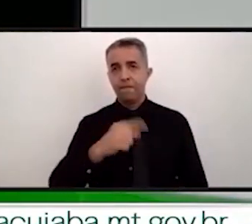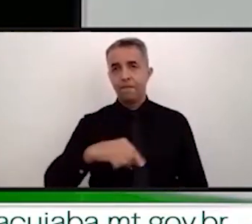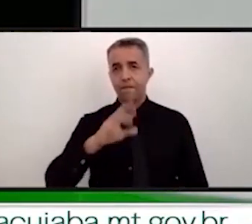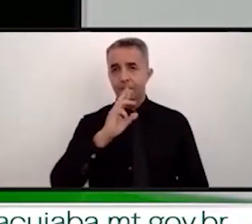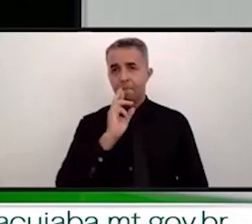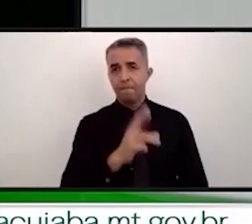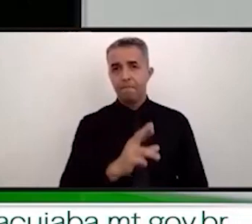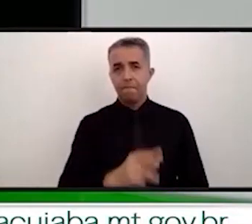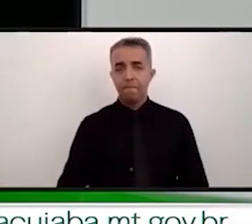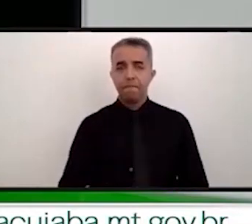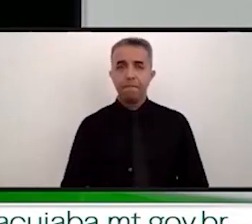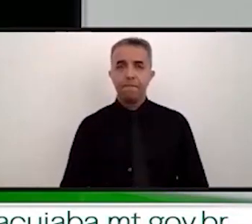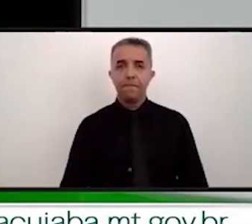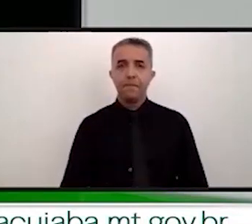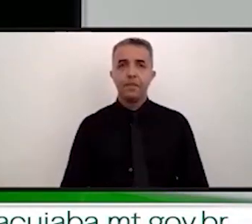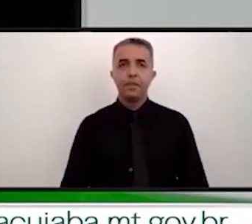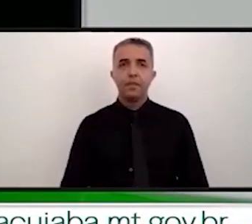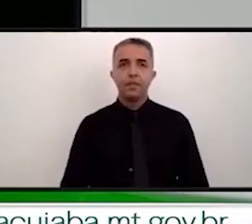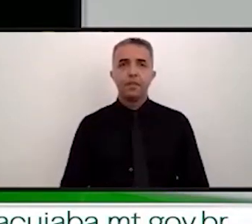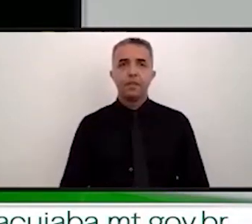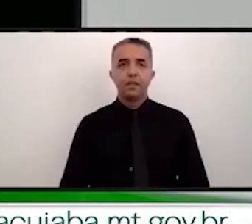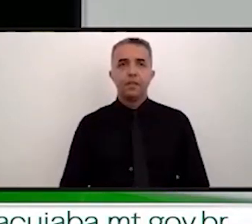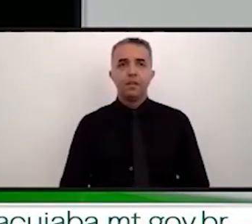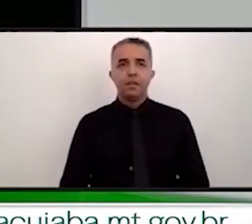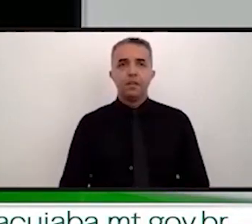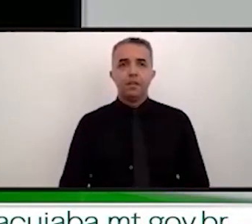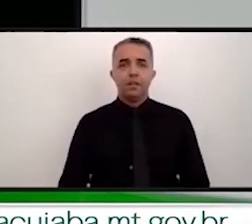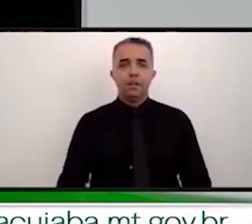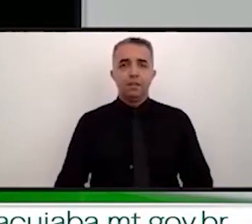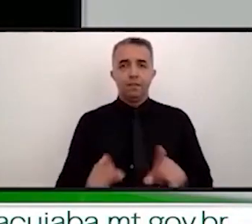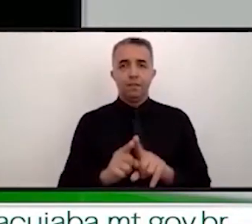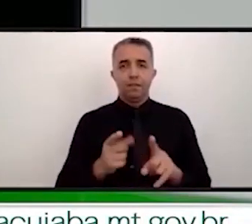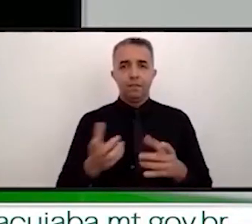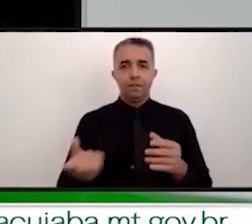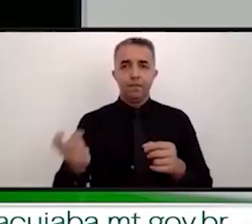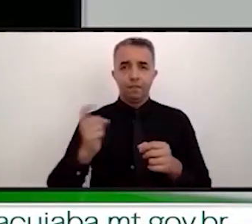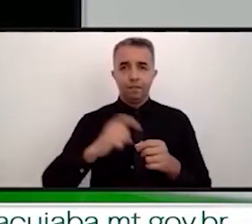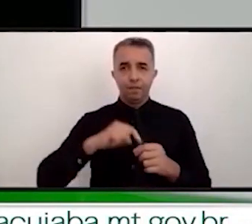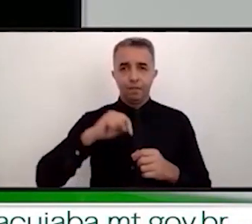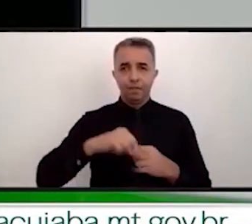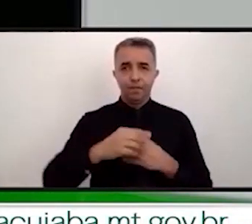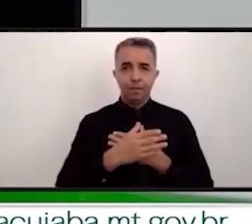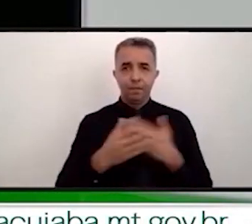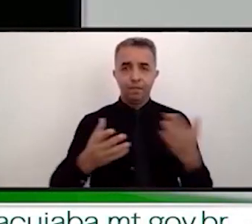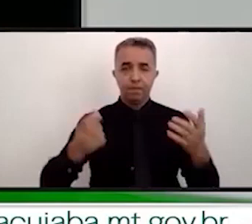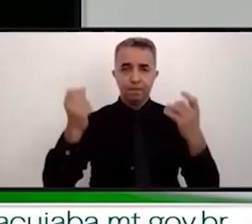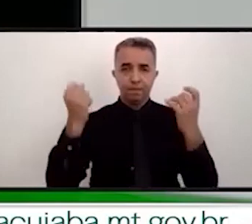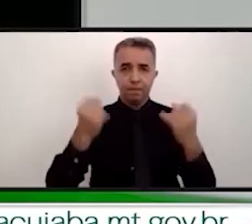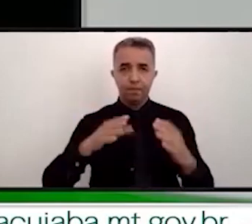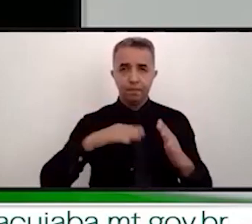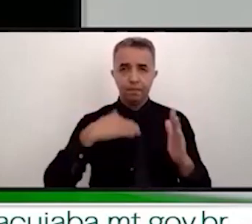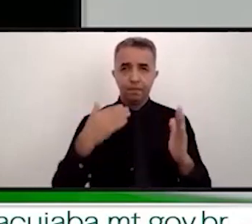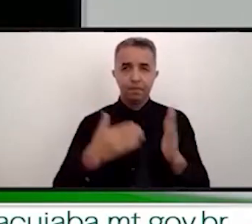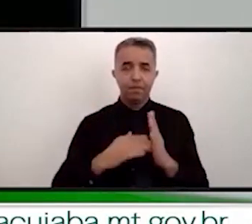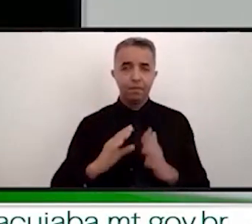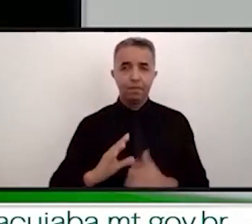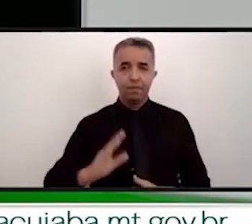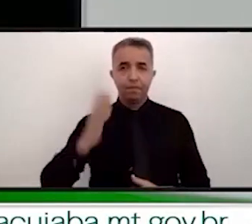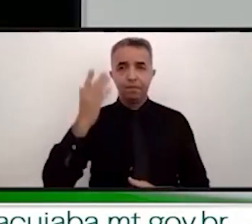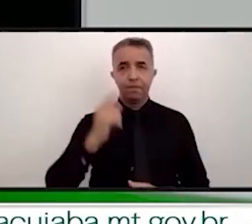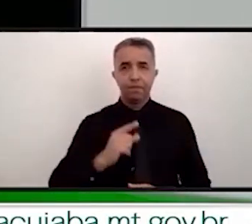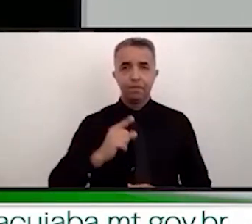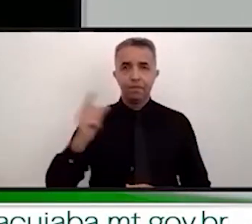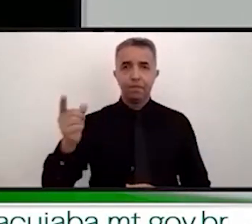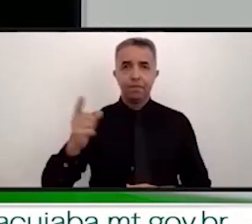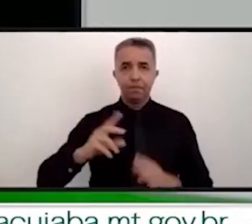E aí, eu também quero voltar aqui, vereador Edmilson, explicar o que está acontecendo no sindicato com